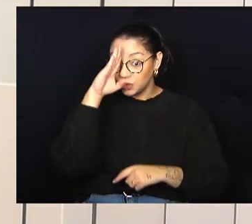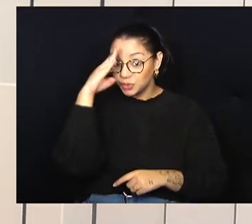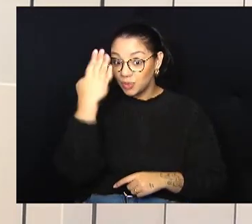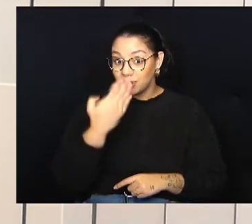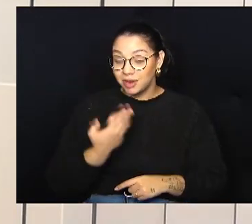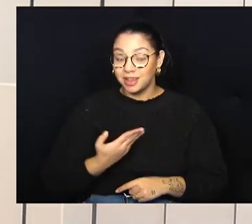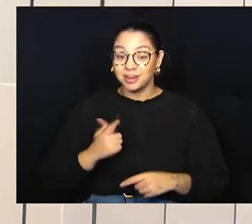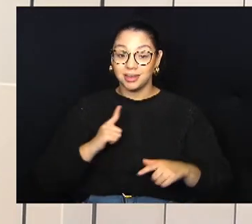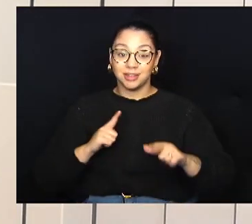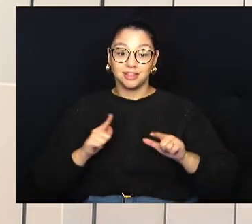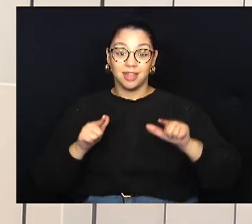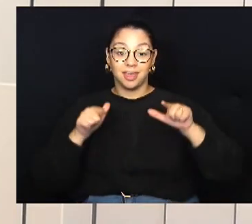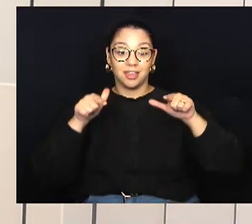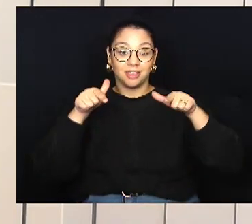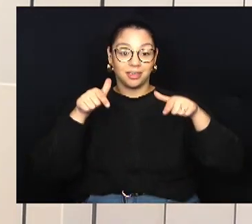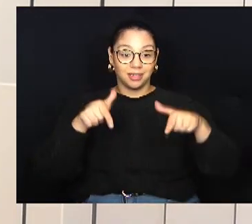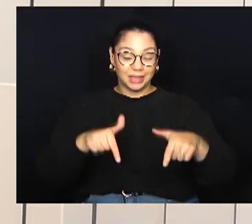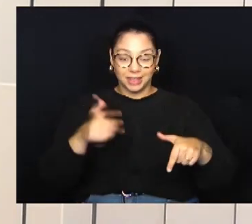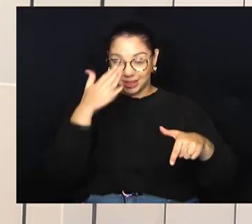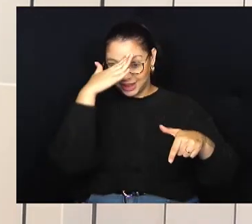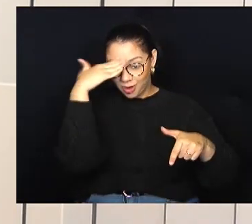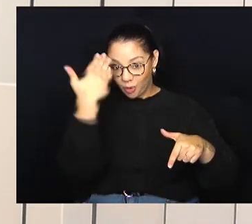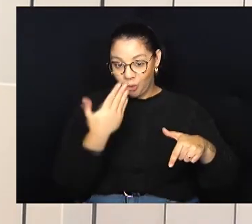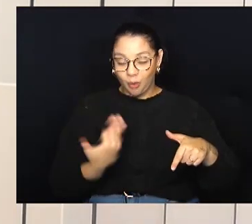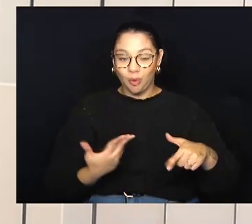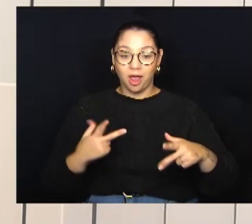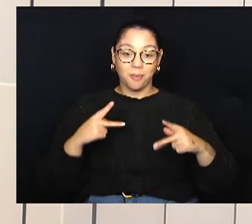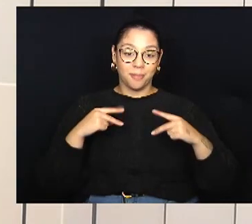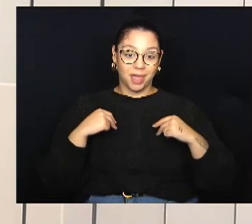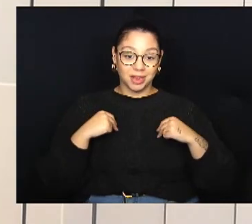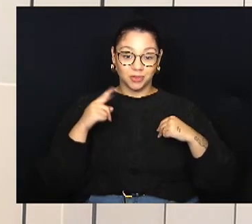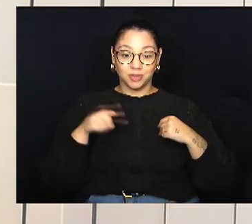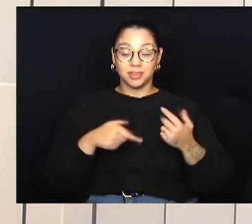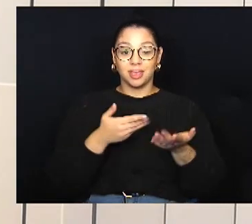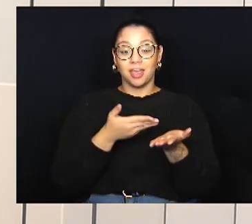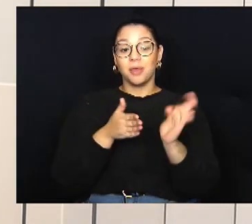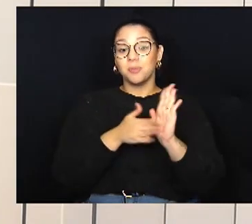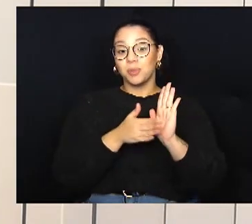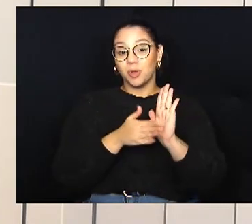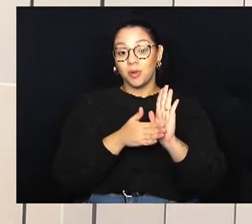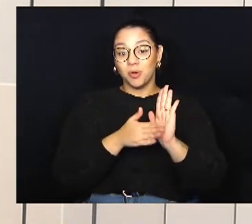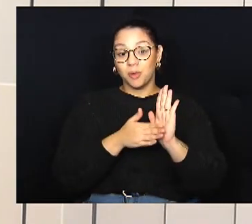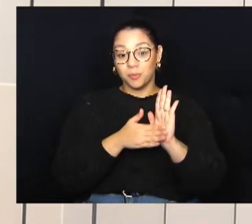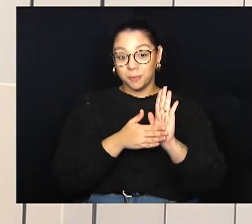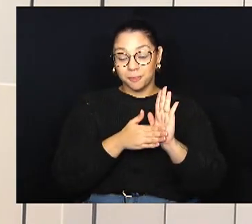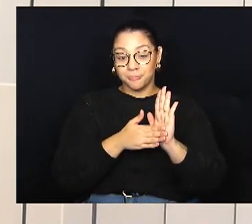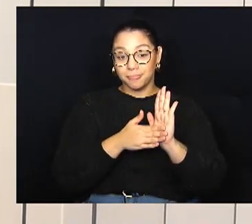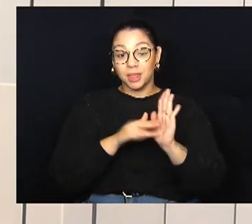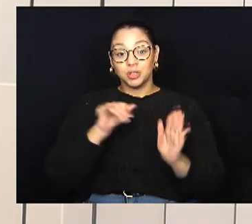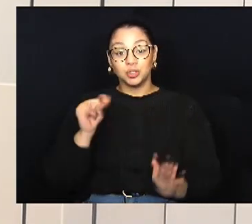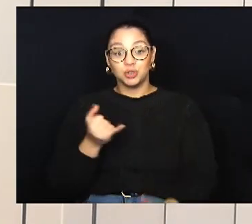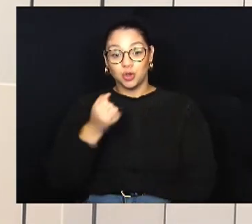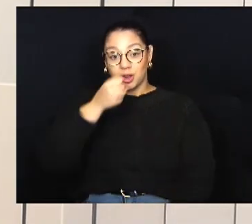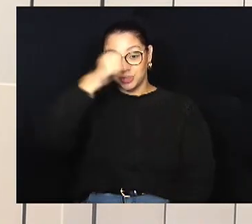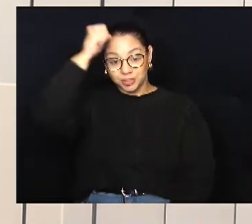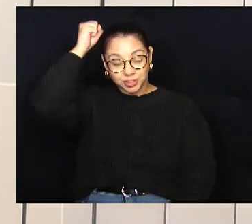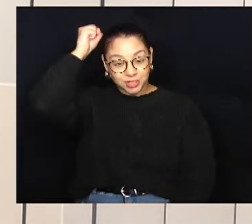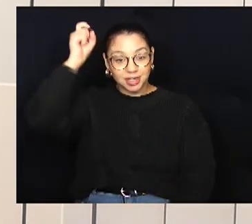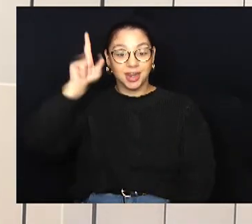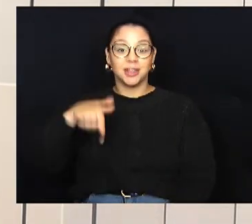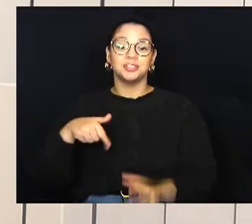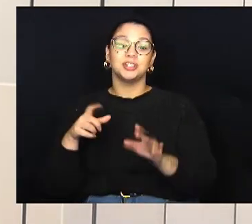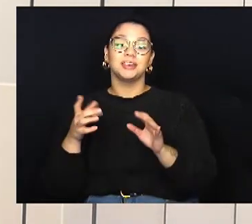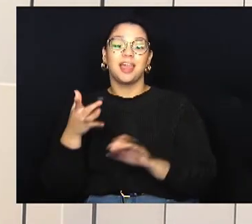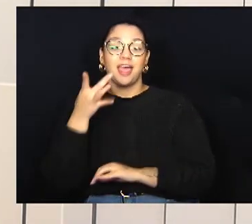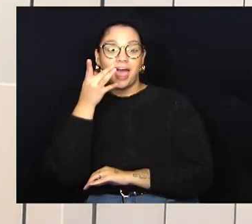entrega de diploma de honra ao mérito, iniciativa do vereador Jorge Schneider, transmissão ao vivo aqui